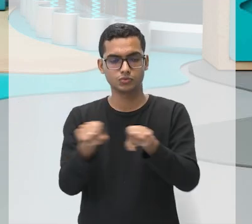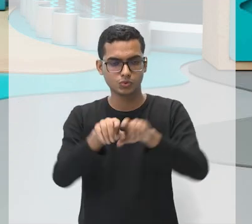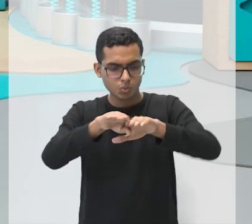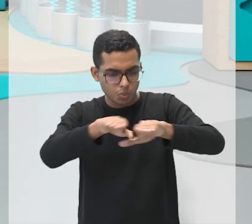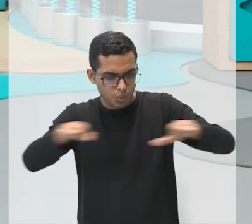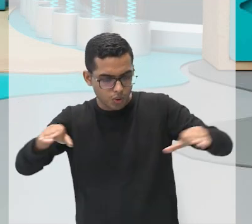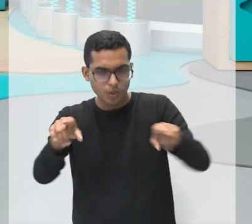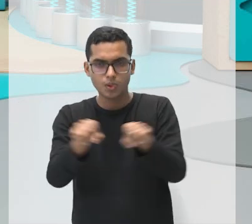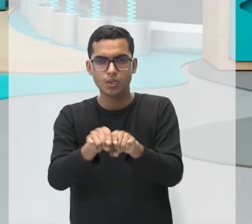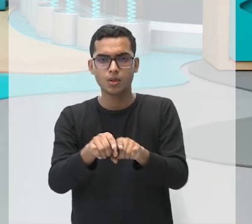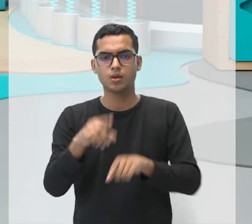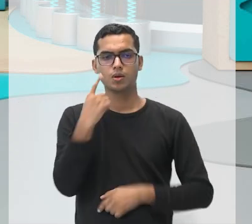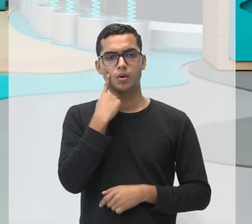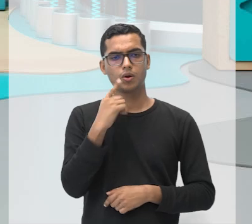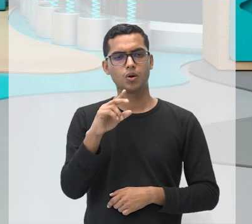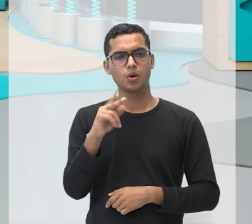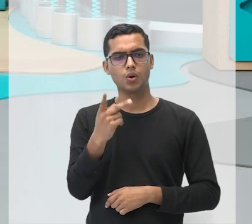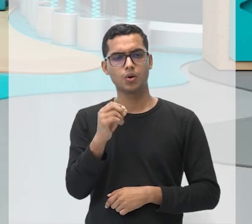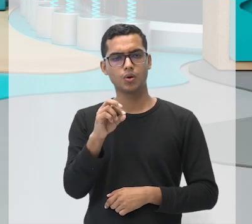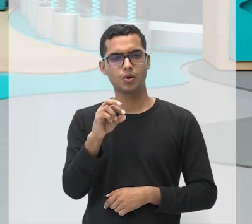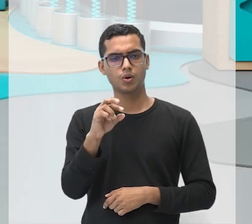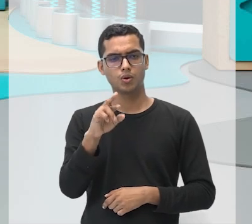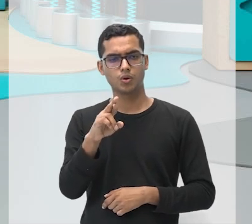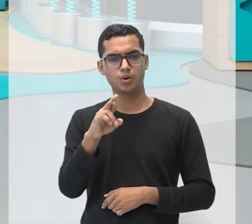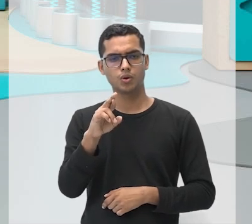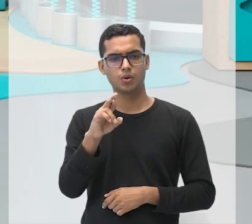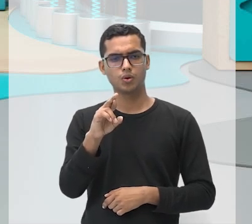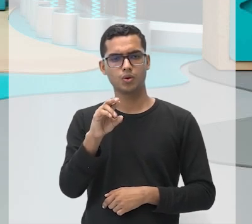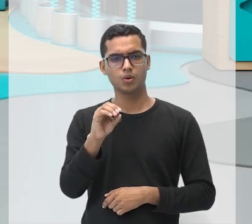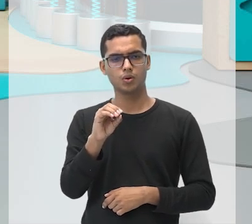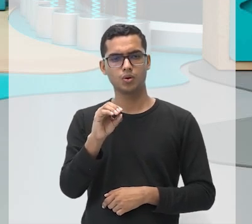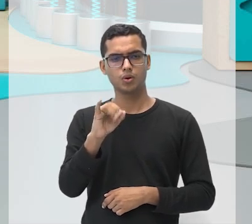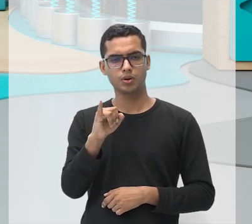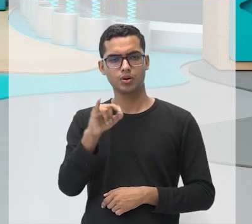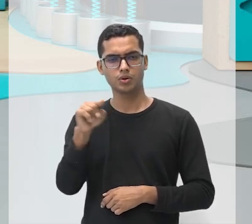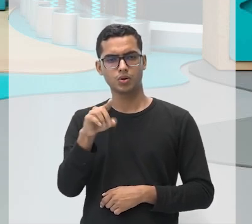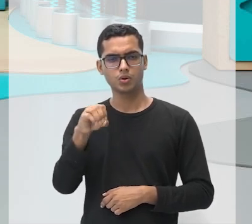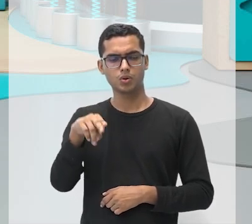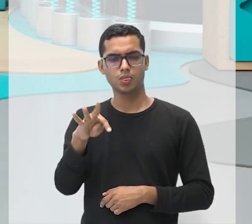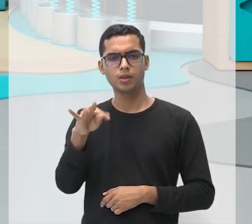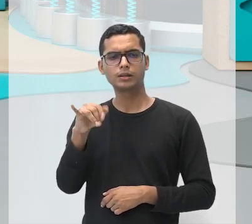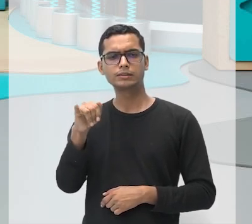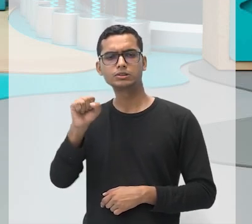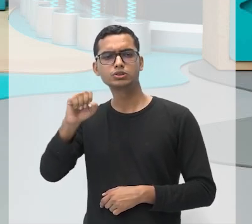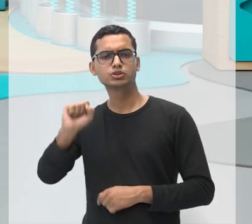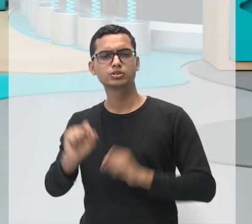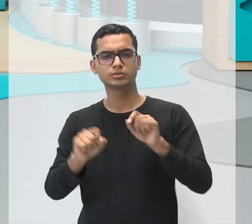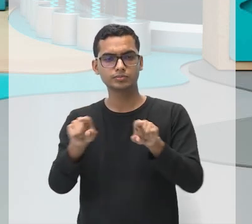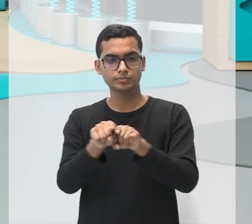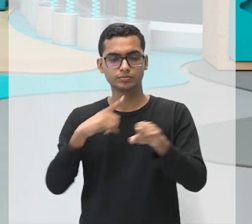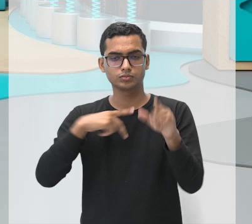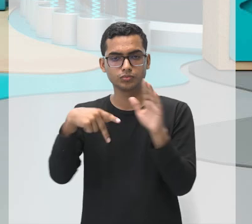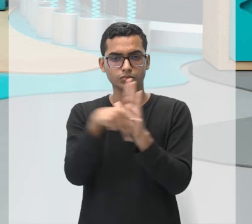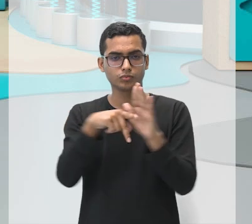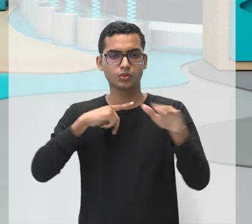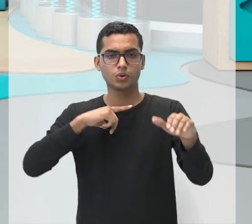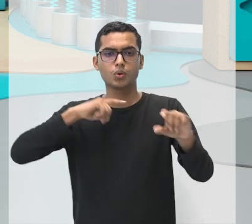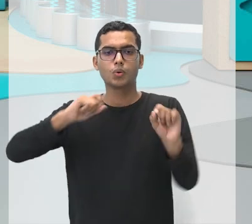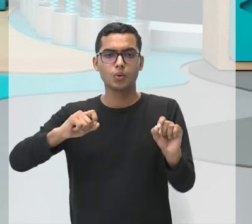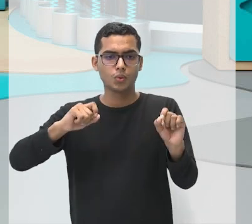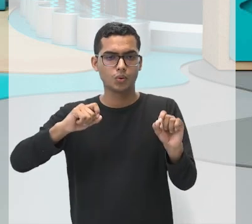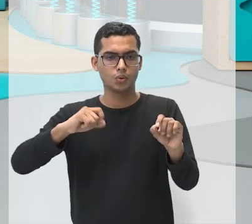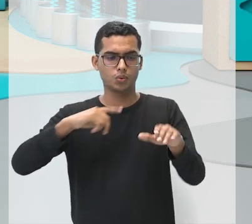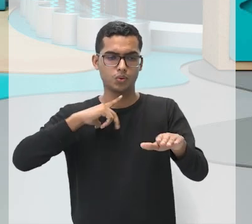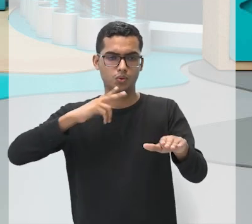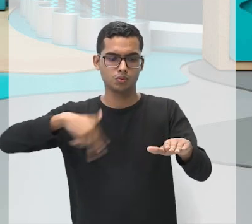saltos verticais, que a gente entende melhor agora. Os saltos horizontais vão ser aí o salto em distância e o